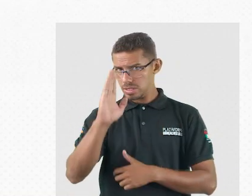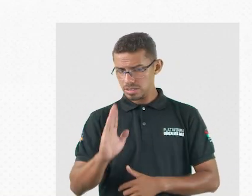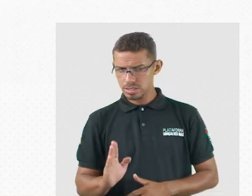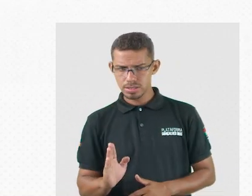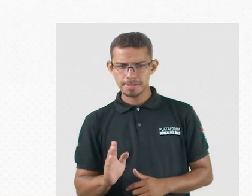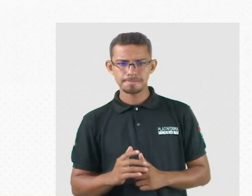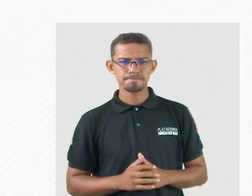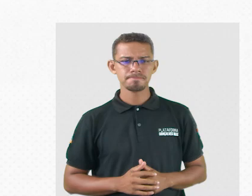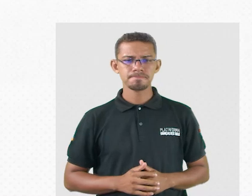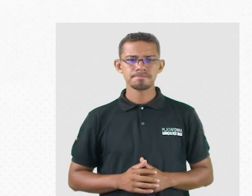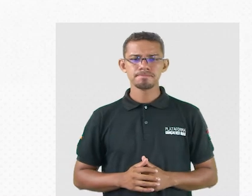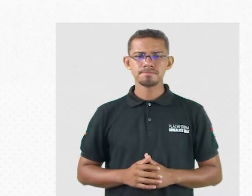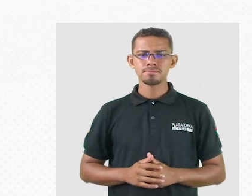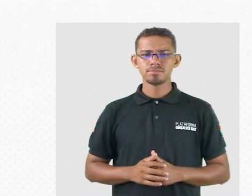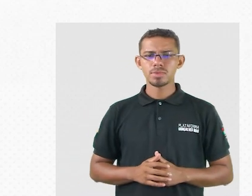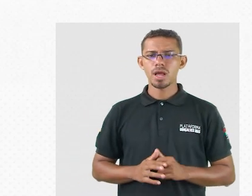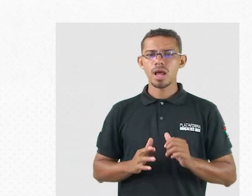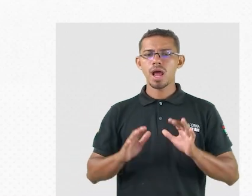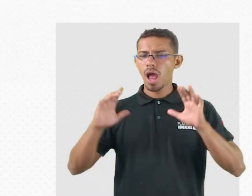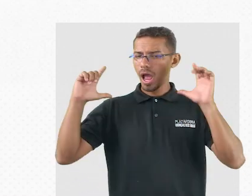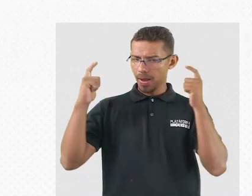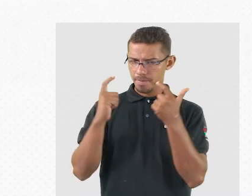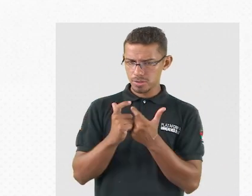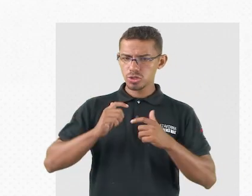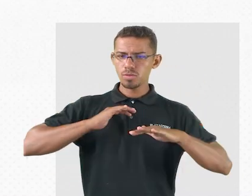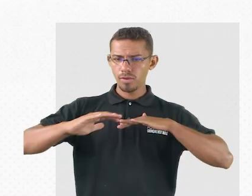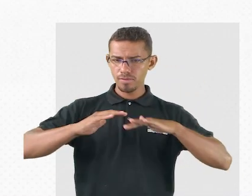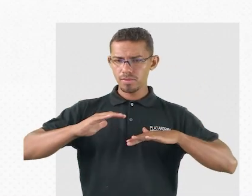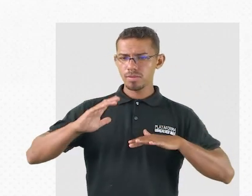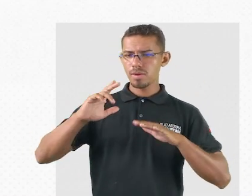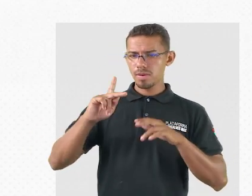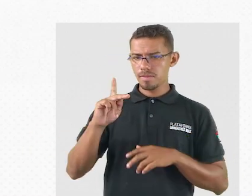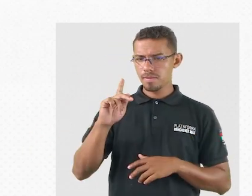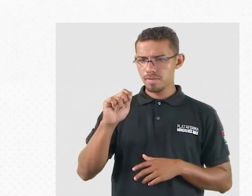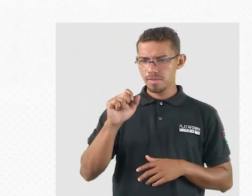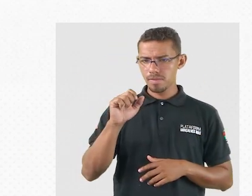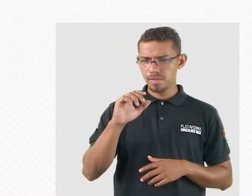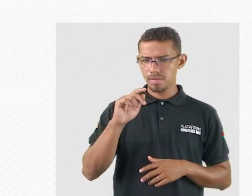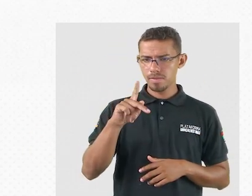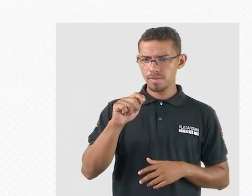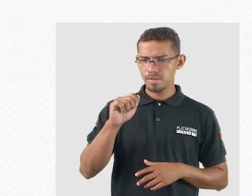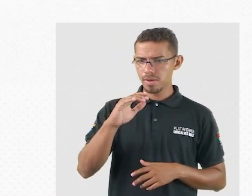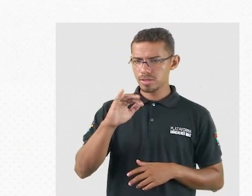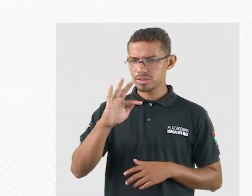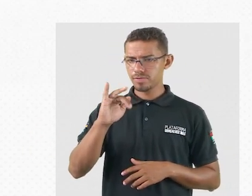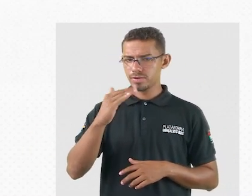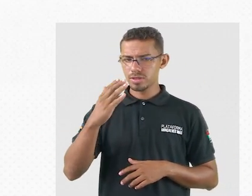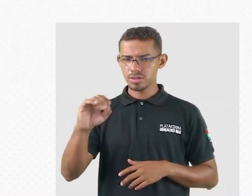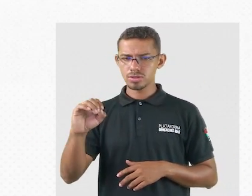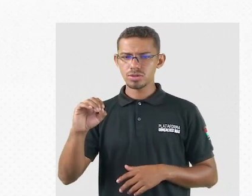após a independência. A repressão ao movimento e a pacificação na região consolidaram a posição do coronel, né,